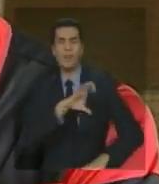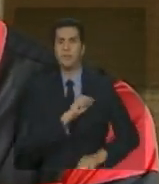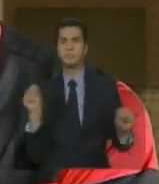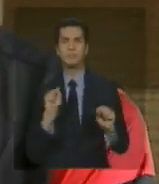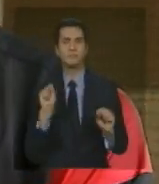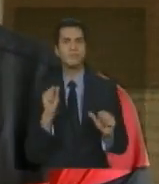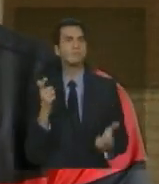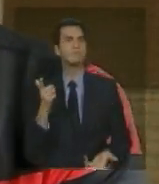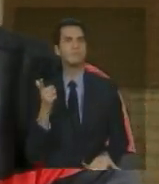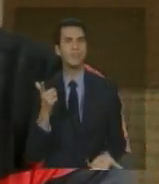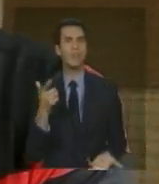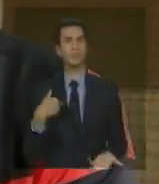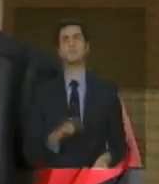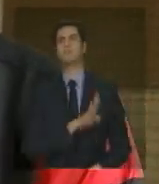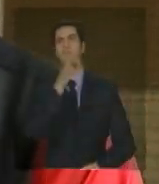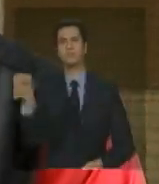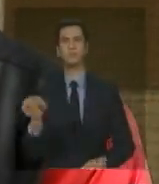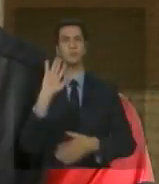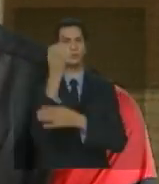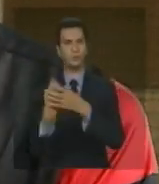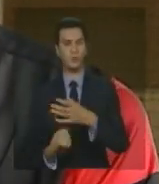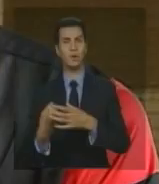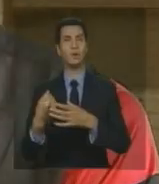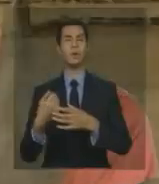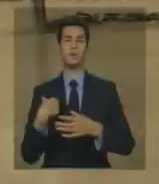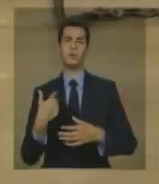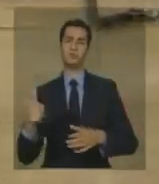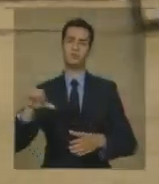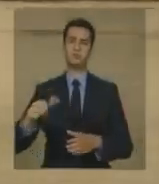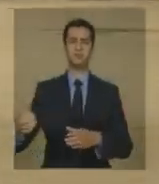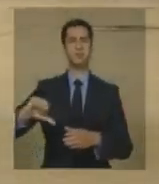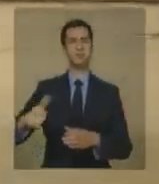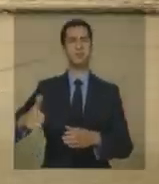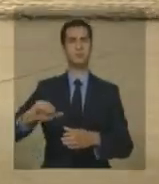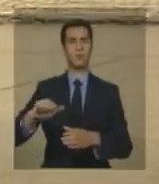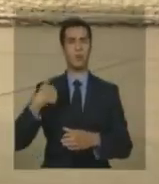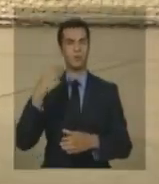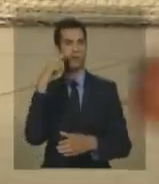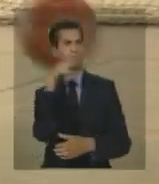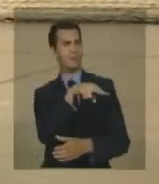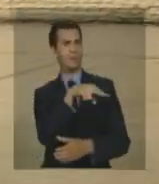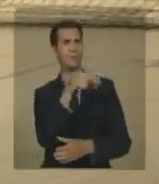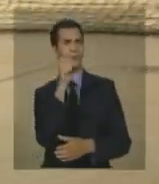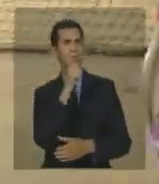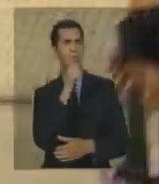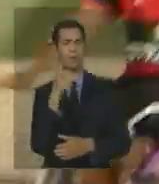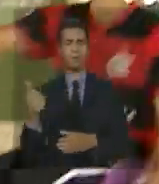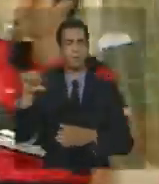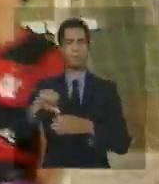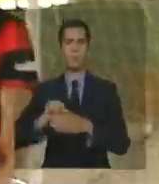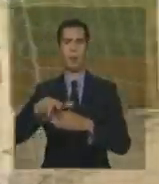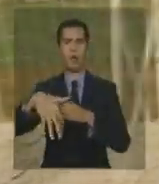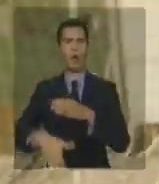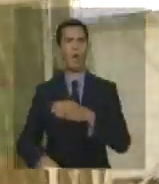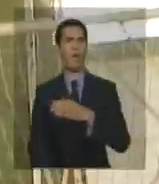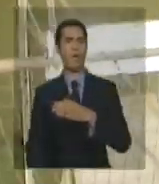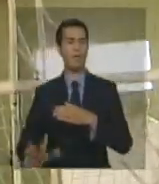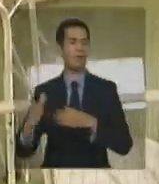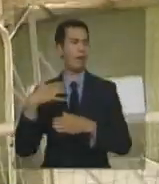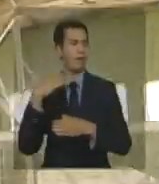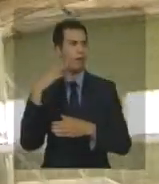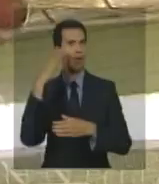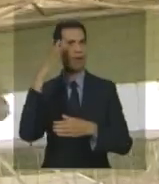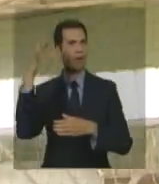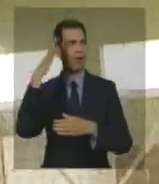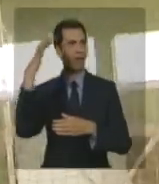encher as garrafas de água quando ela entrou. E aí eu parei para olhar para ela assim, as garrafas começaram a derramar, água no